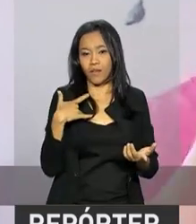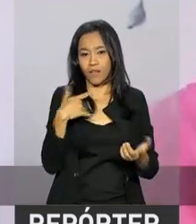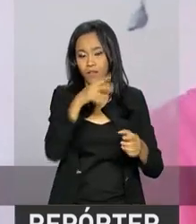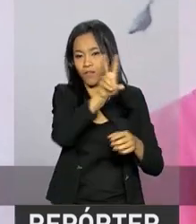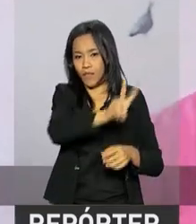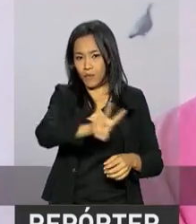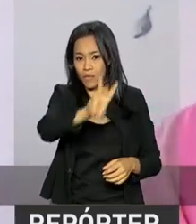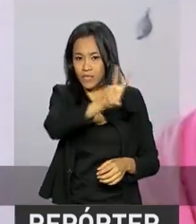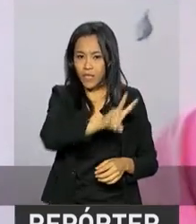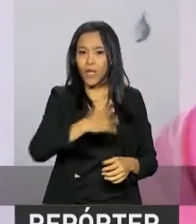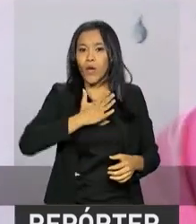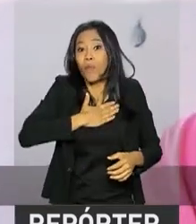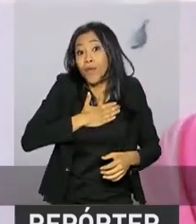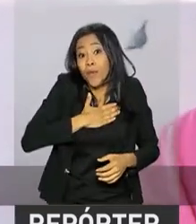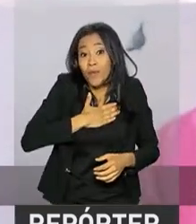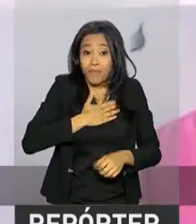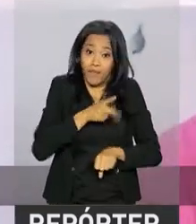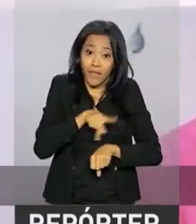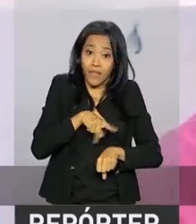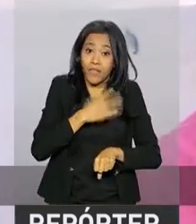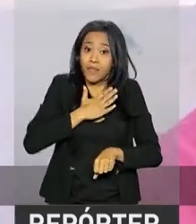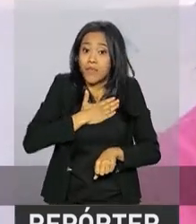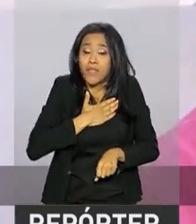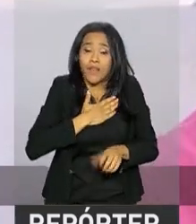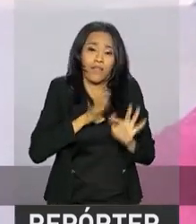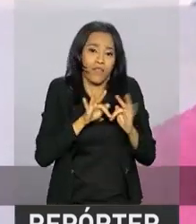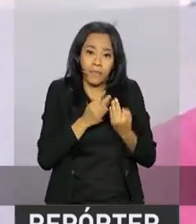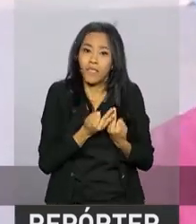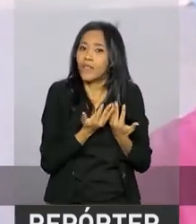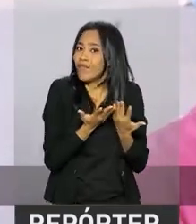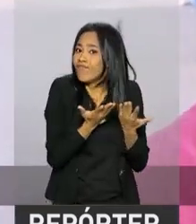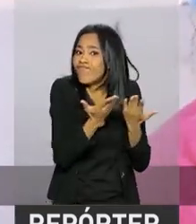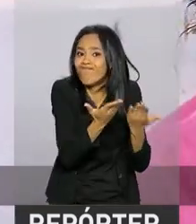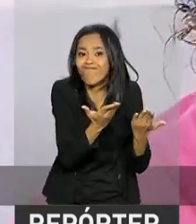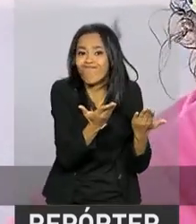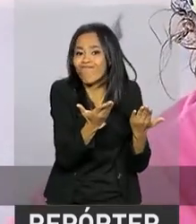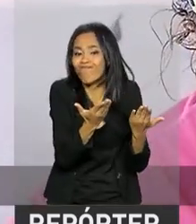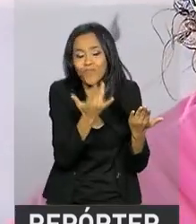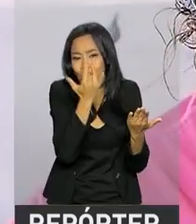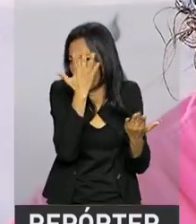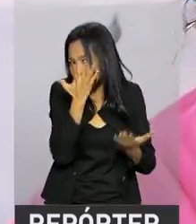É meu país, é minha família, é tudo o que tenho e não é fácil.